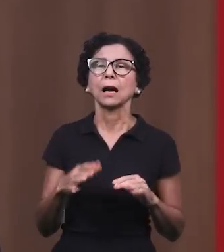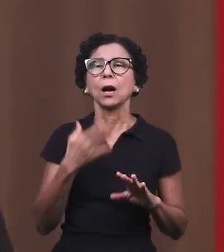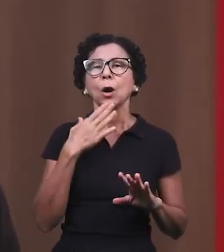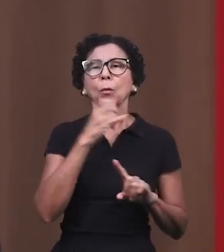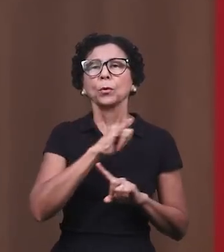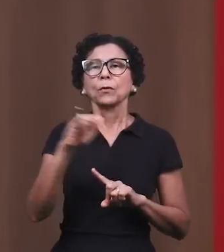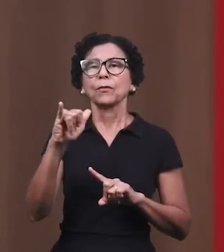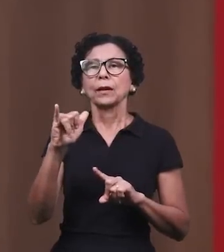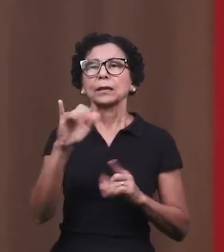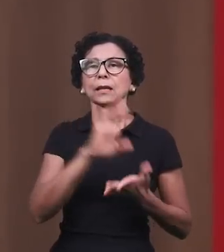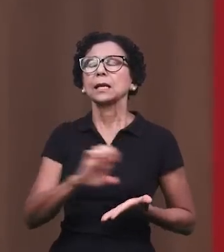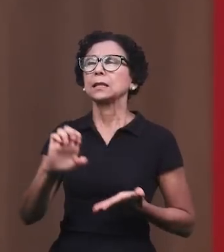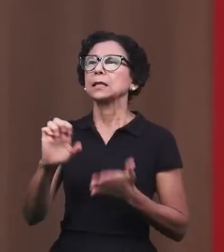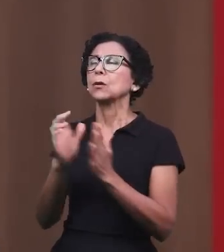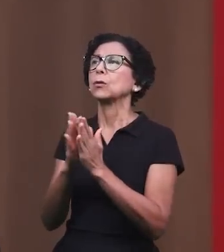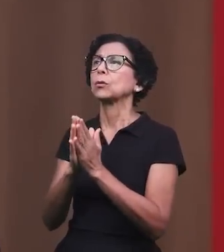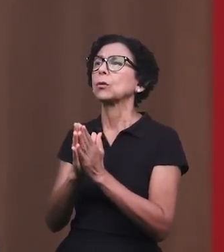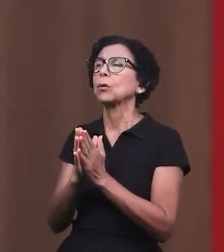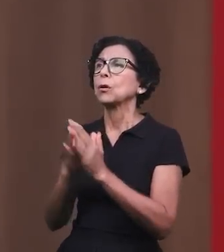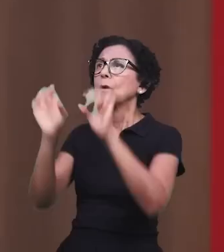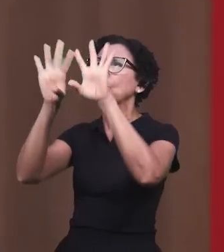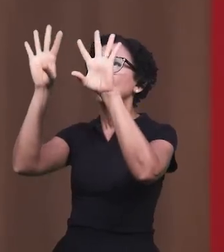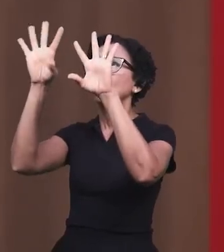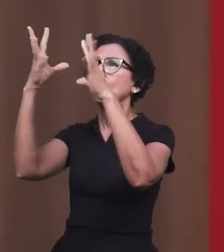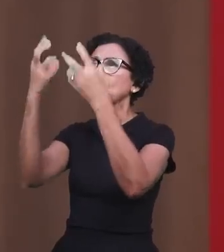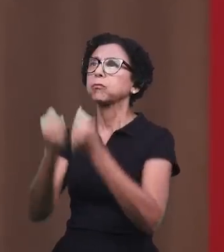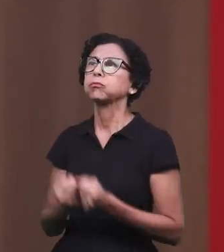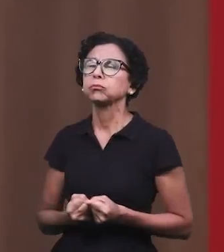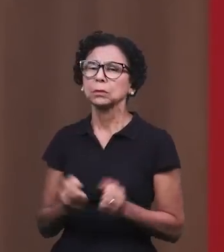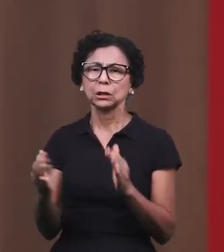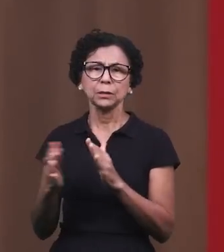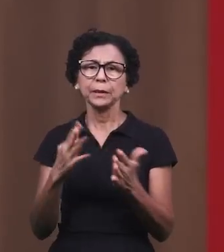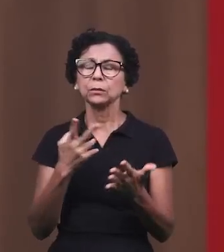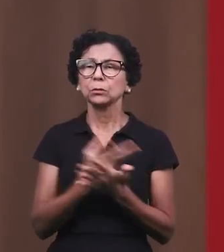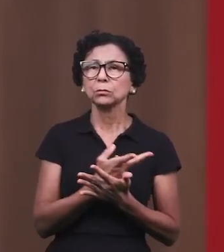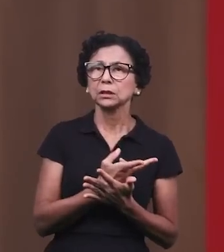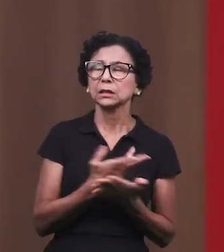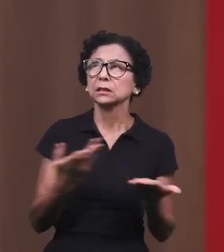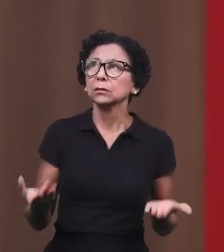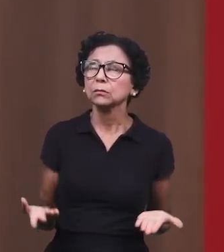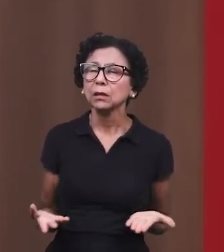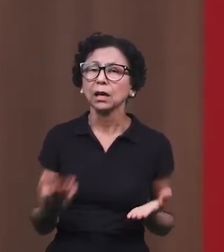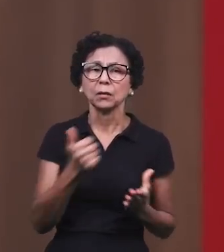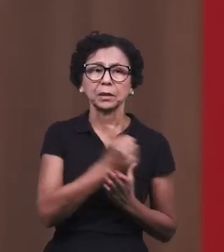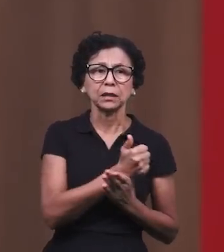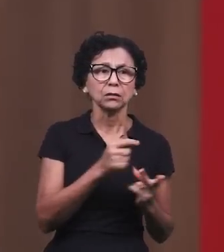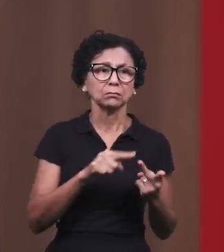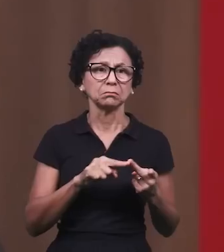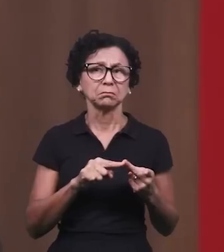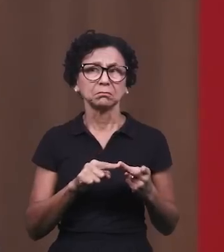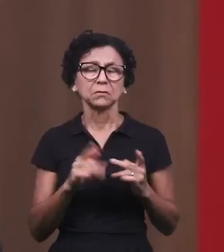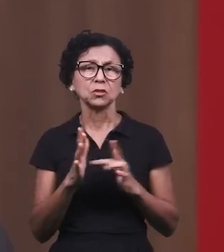céu. Mas quanto que foi isso? Foi no tempo de Abraão? Foi no tempo de Jesus? Foi no tempo de quem?